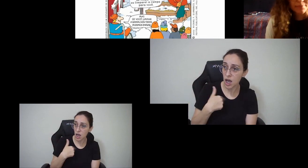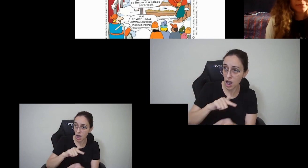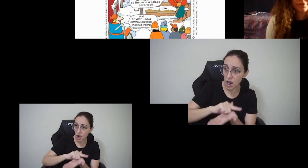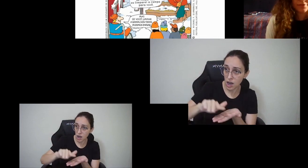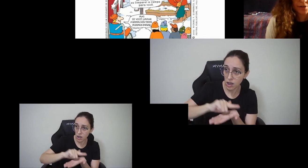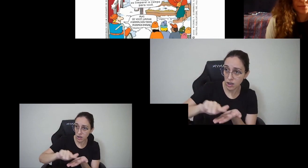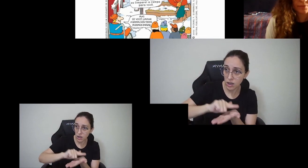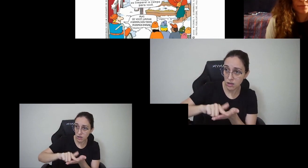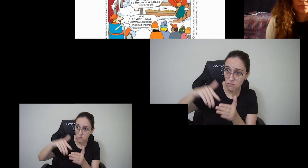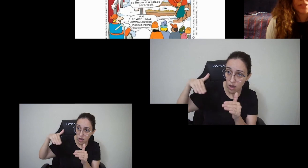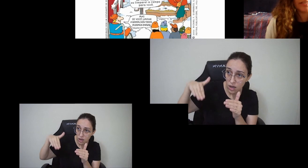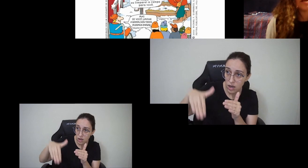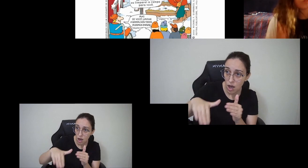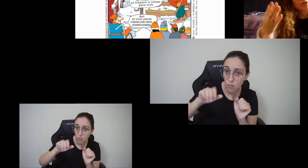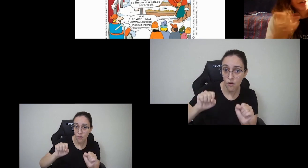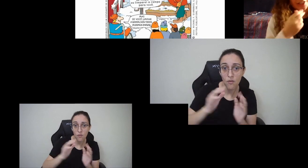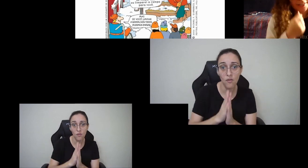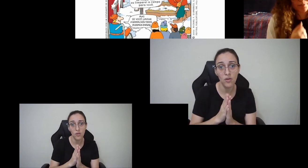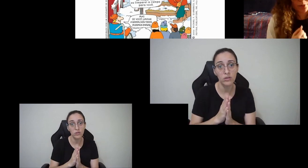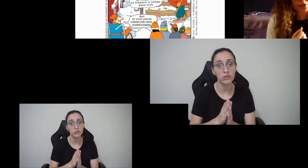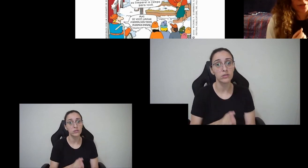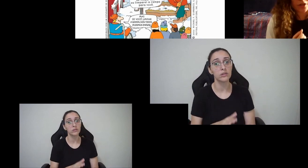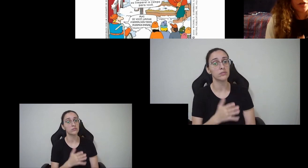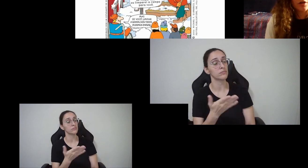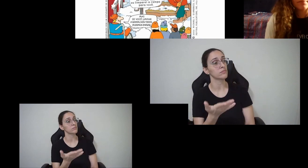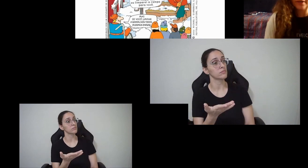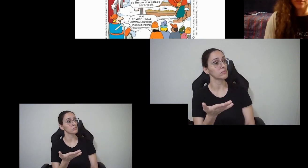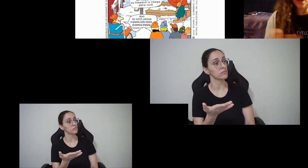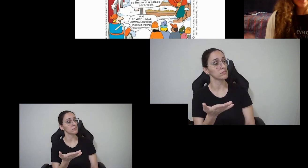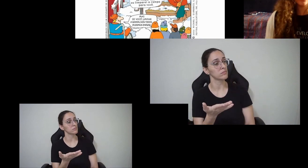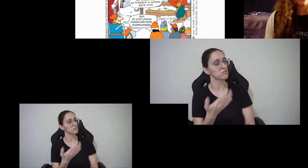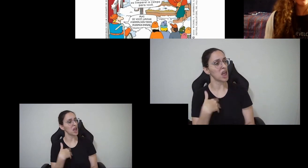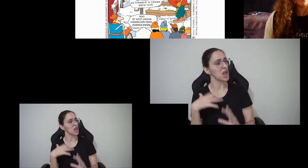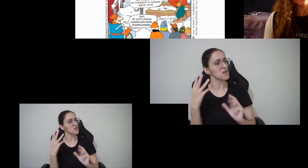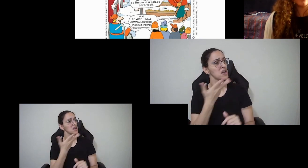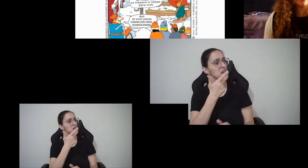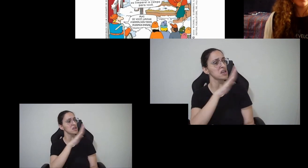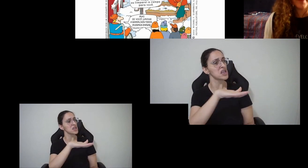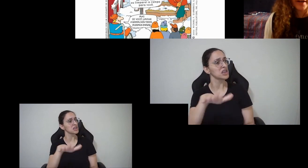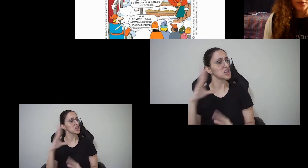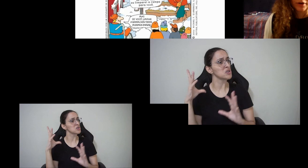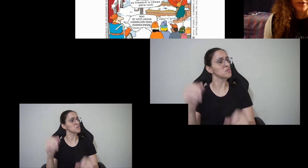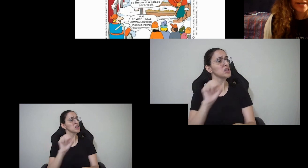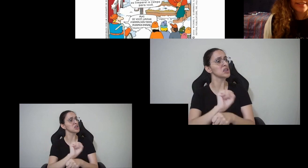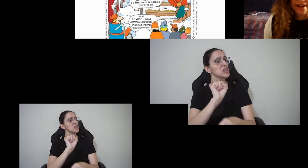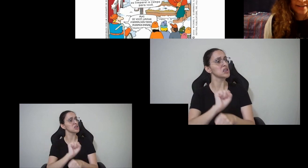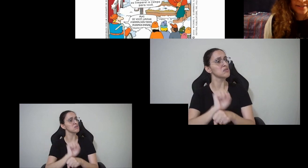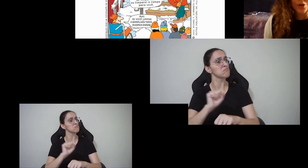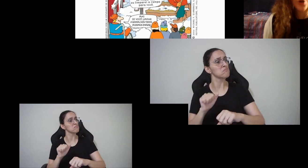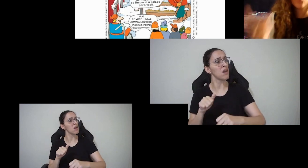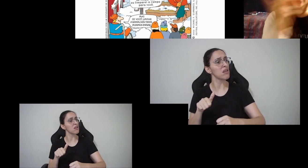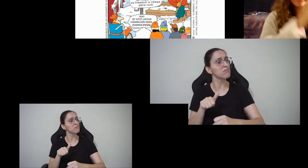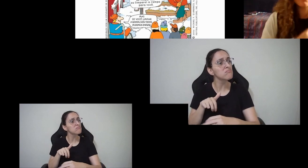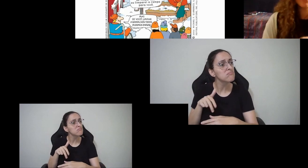poderia limpar a rampa, por favor? E aí o seu guardinha responde: Mas todas as outras crianças estão esperando para usar as